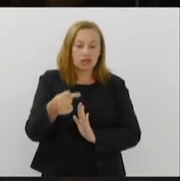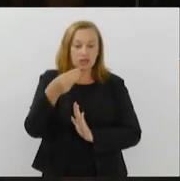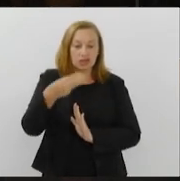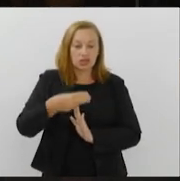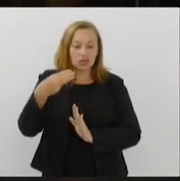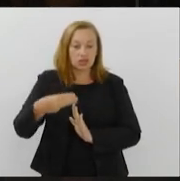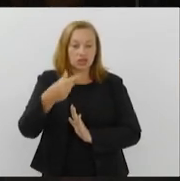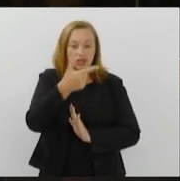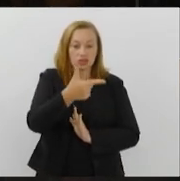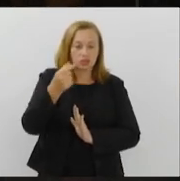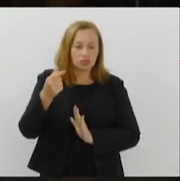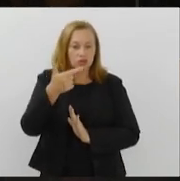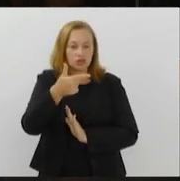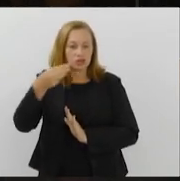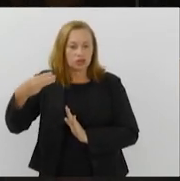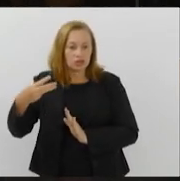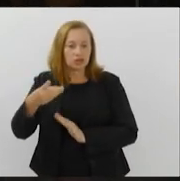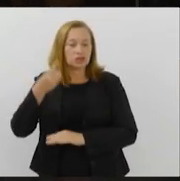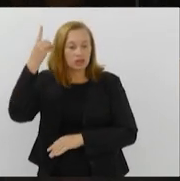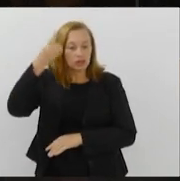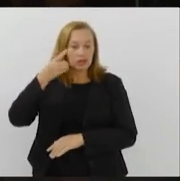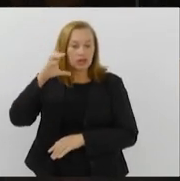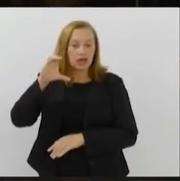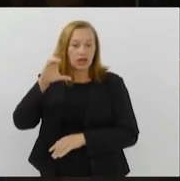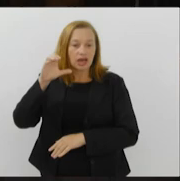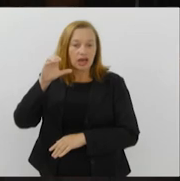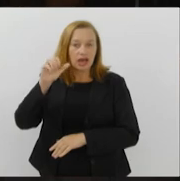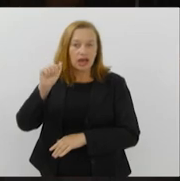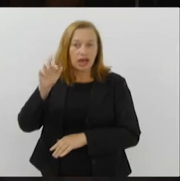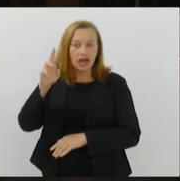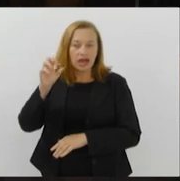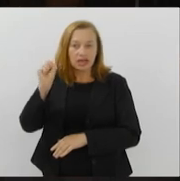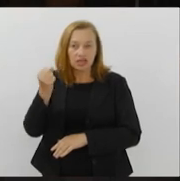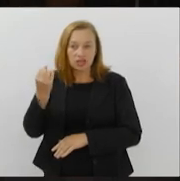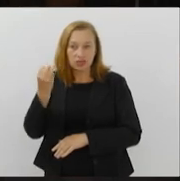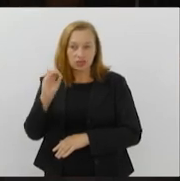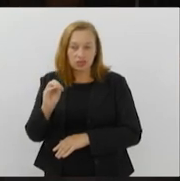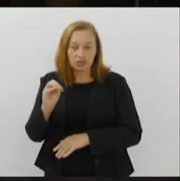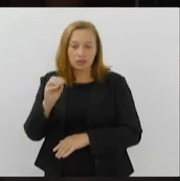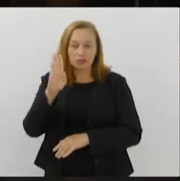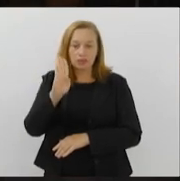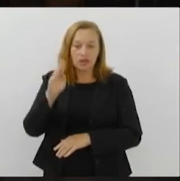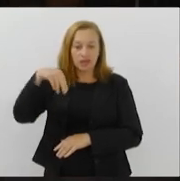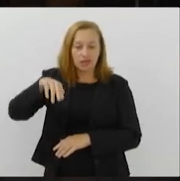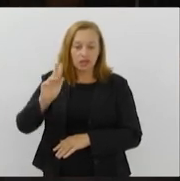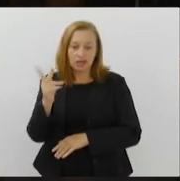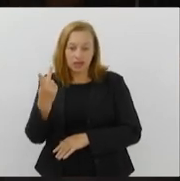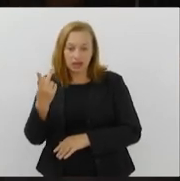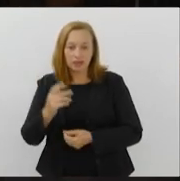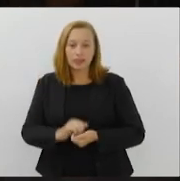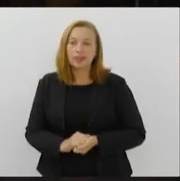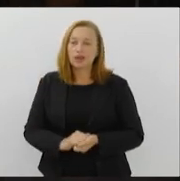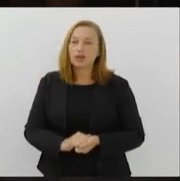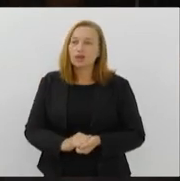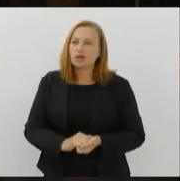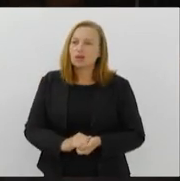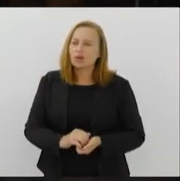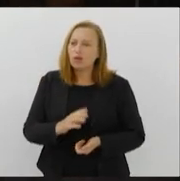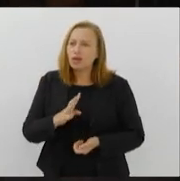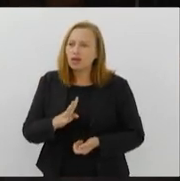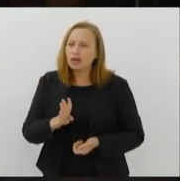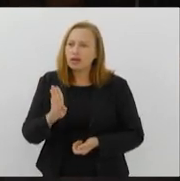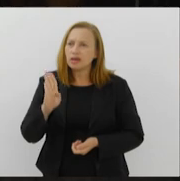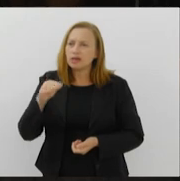de 2023, de autoria do deputado Carlinhos BNH, que reconhece o mambol como